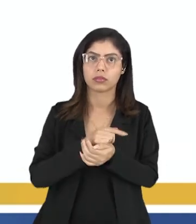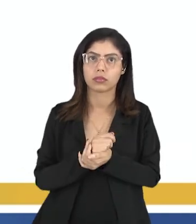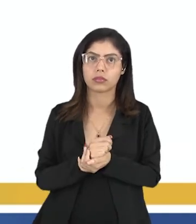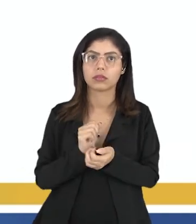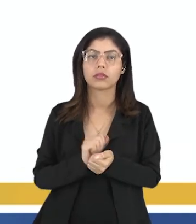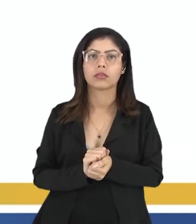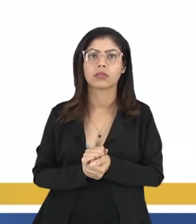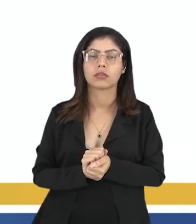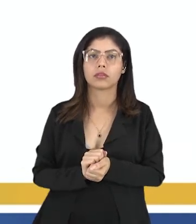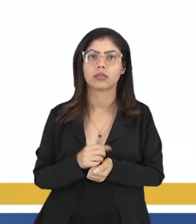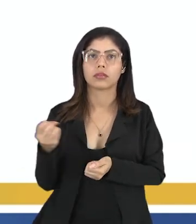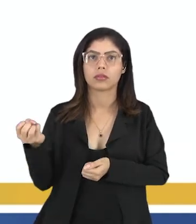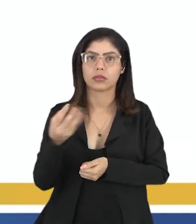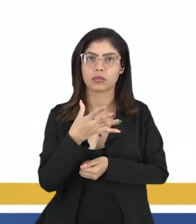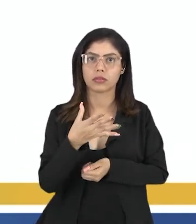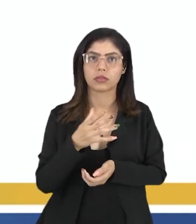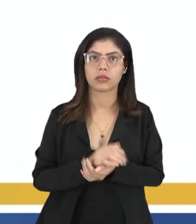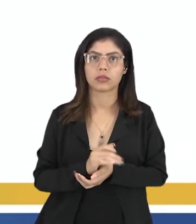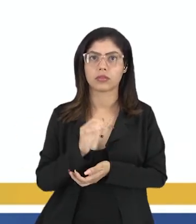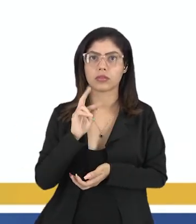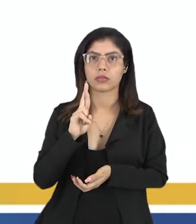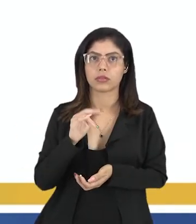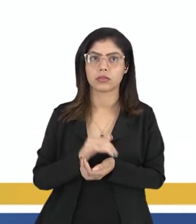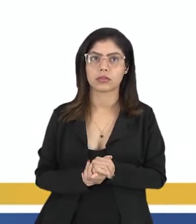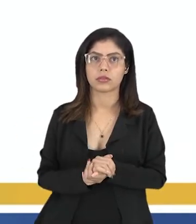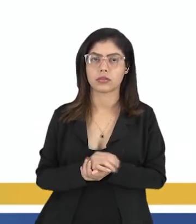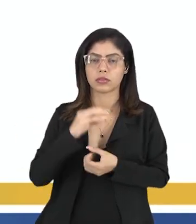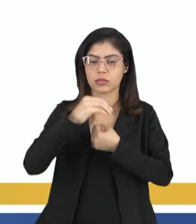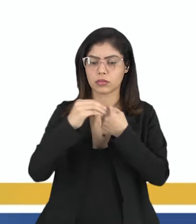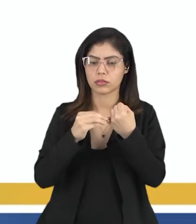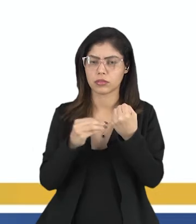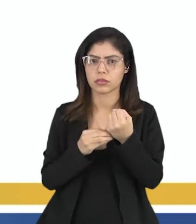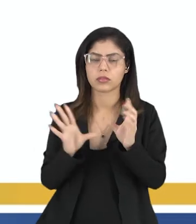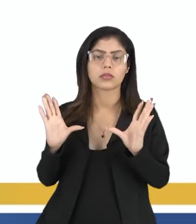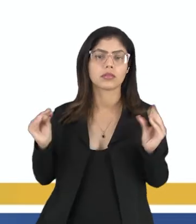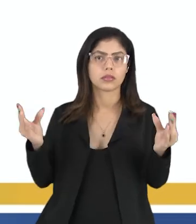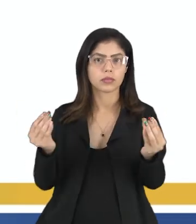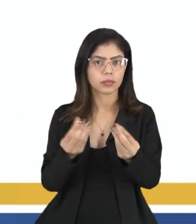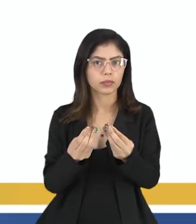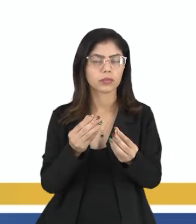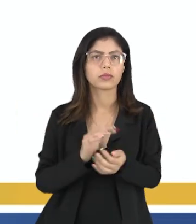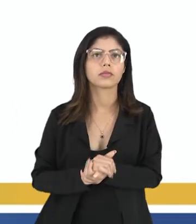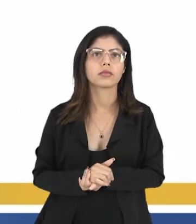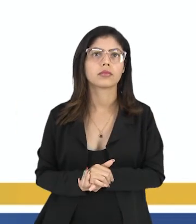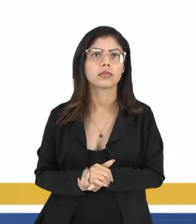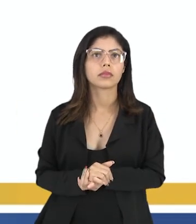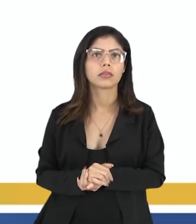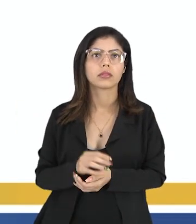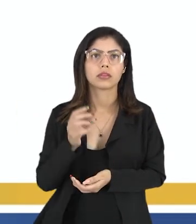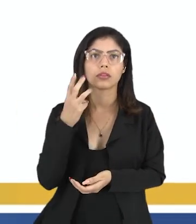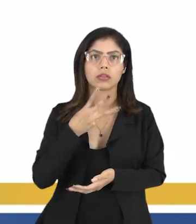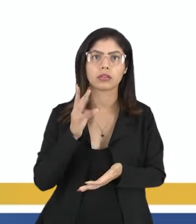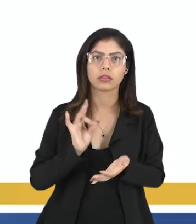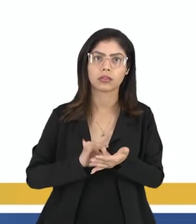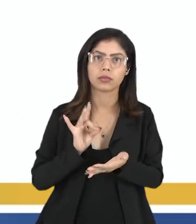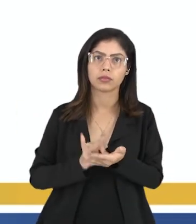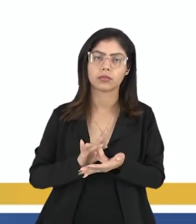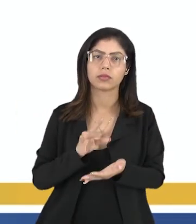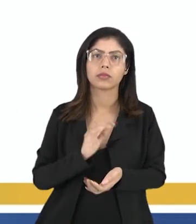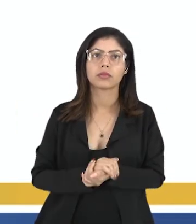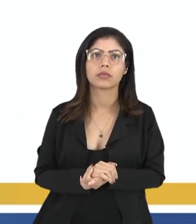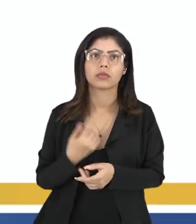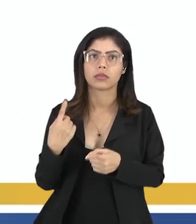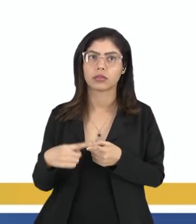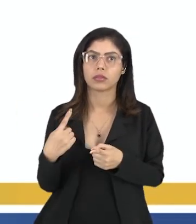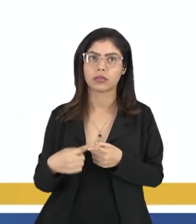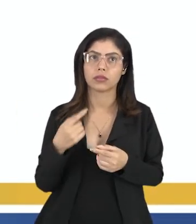os átomos e formar novas moléculas ou novas substâncias, ok? E a terceira afirmativa, ela é